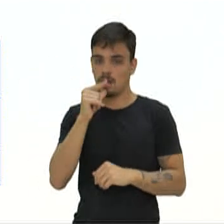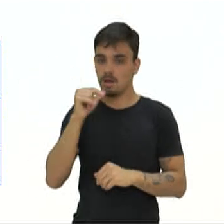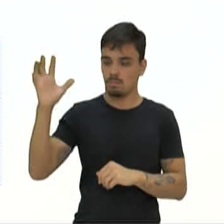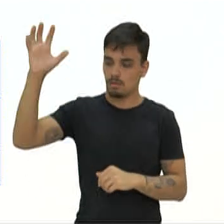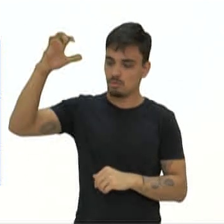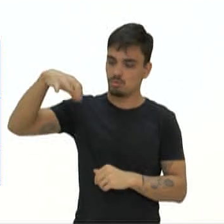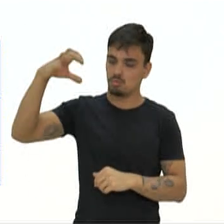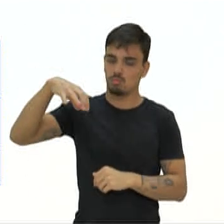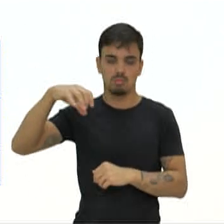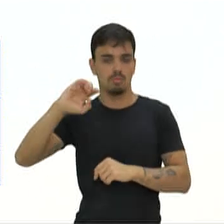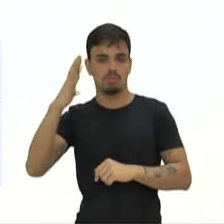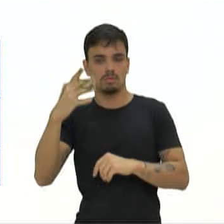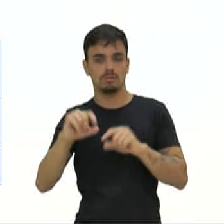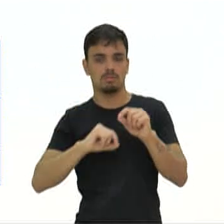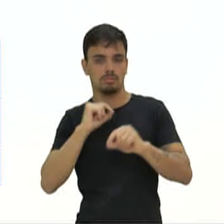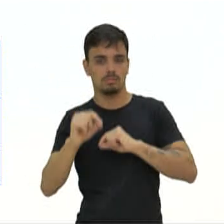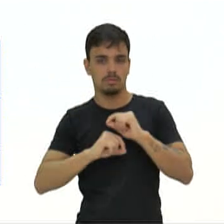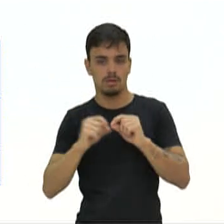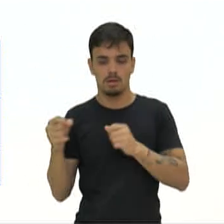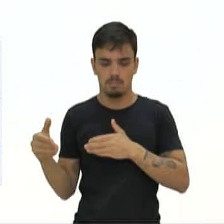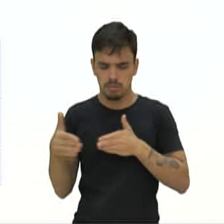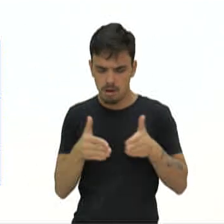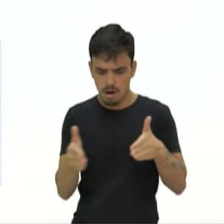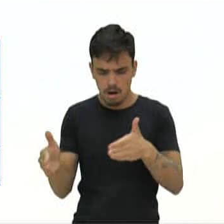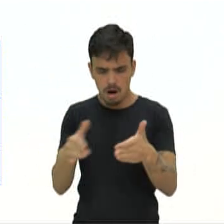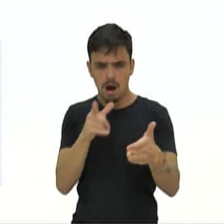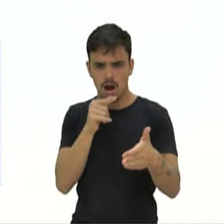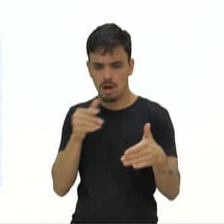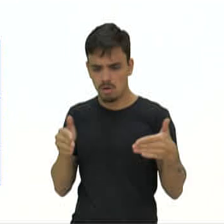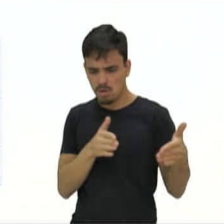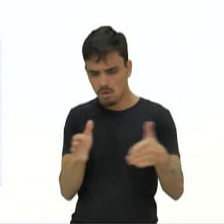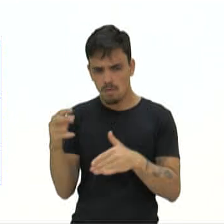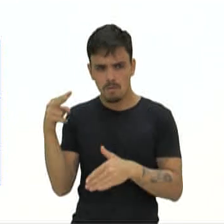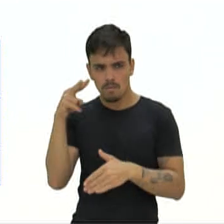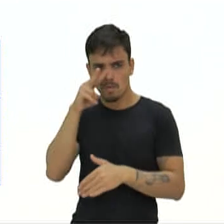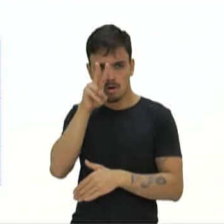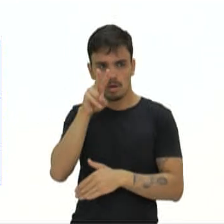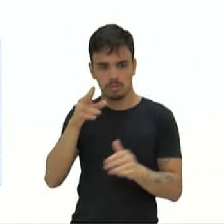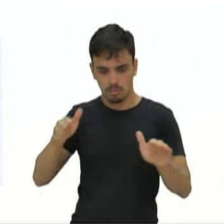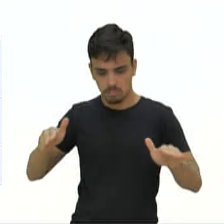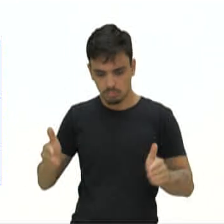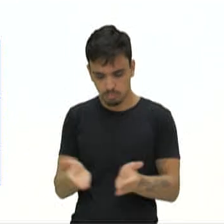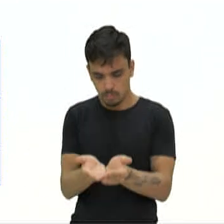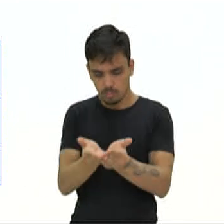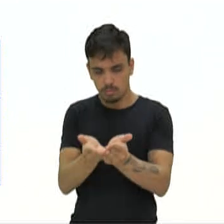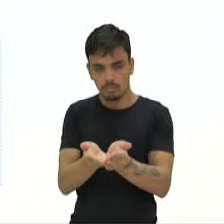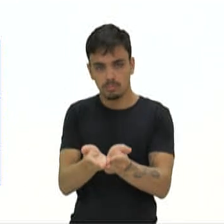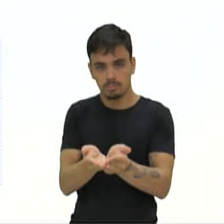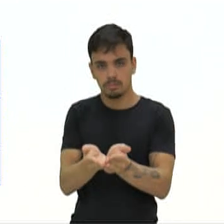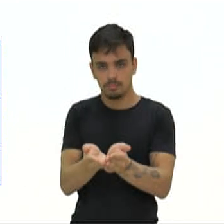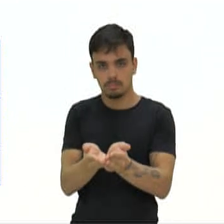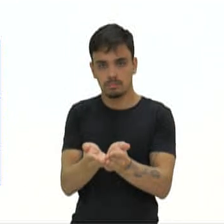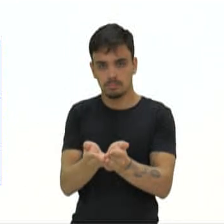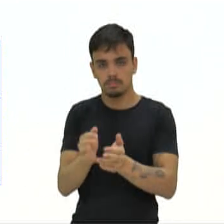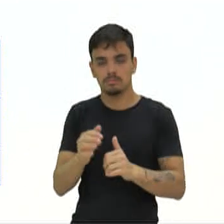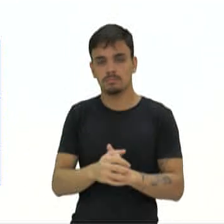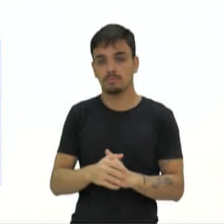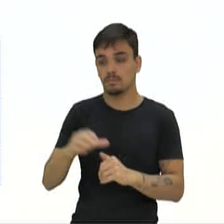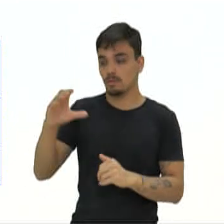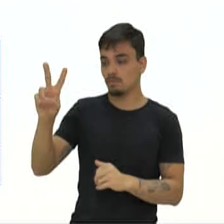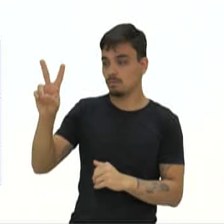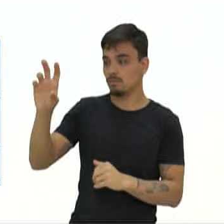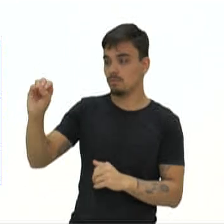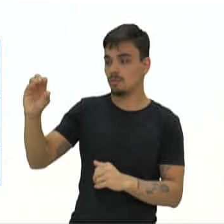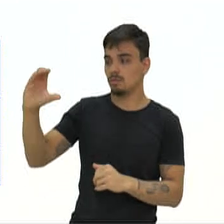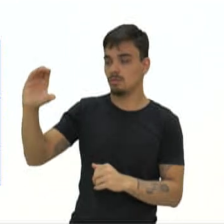ela com a enxurrada forte, ela abriu esta vala. Vossoroca com cedilha, por favor. Né? Então